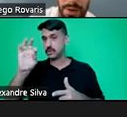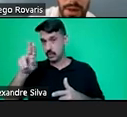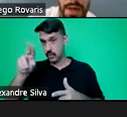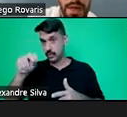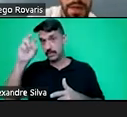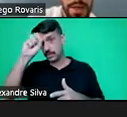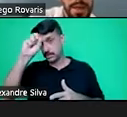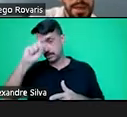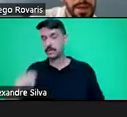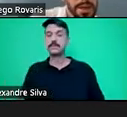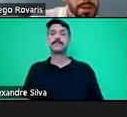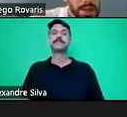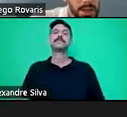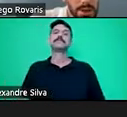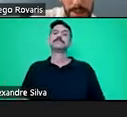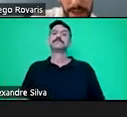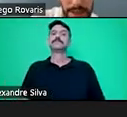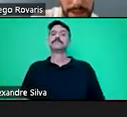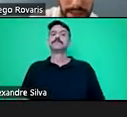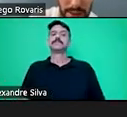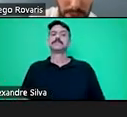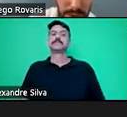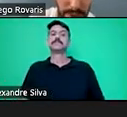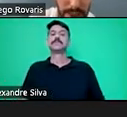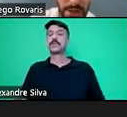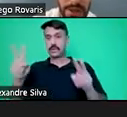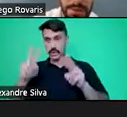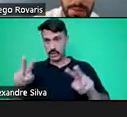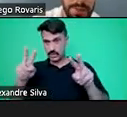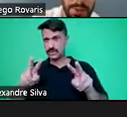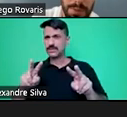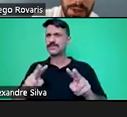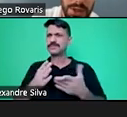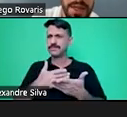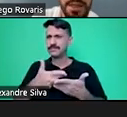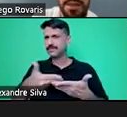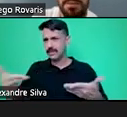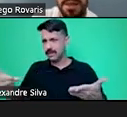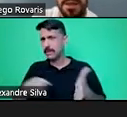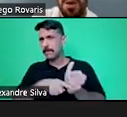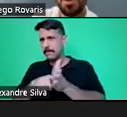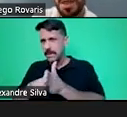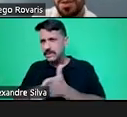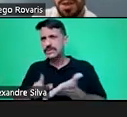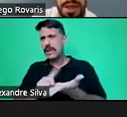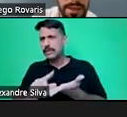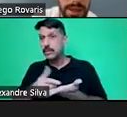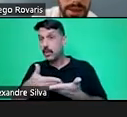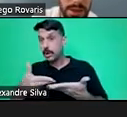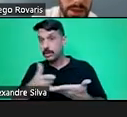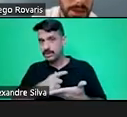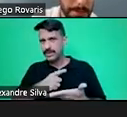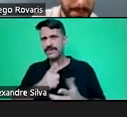aprendizado. E quando a gente olha para a literatura, a gente pode chegar nesse consenso